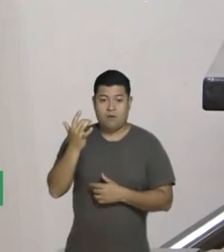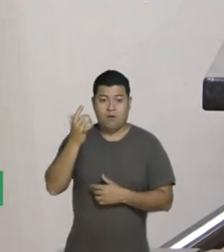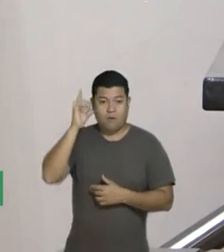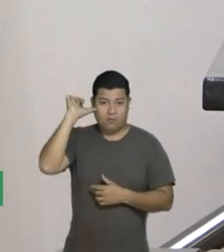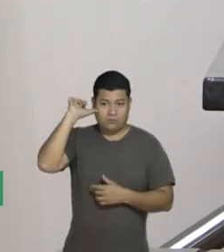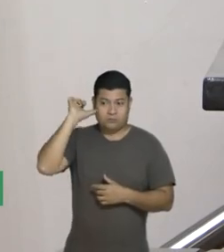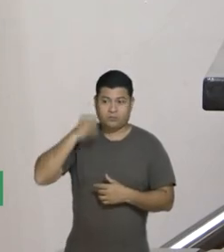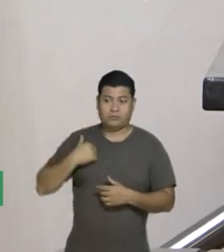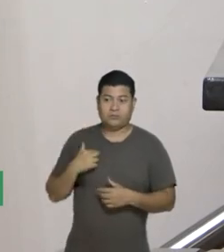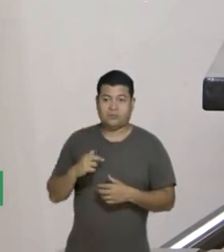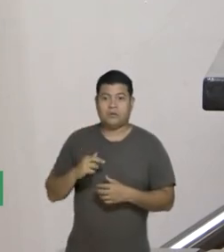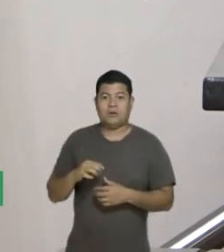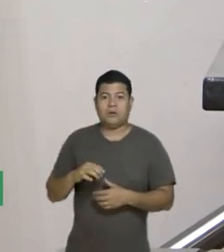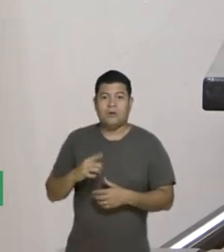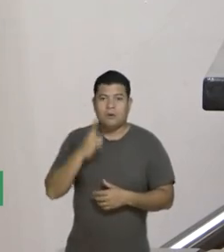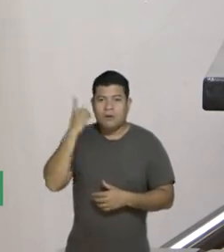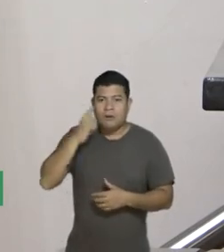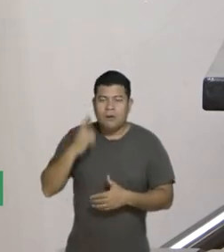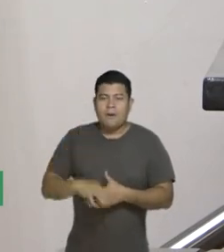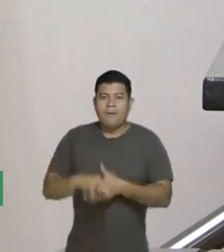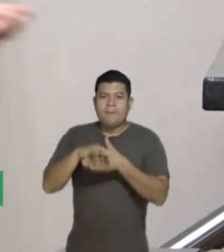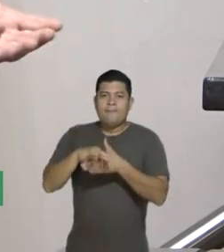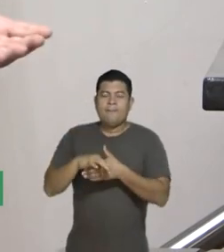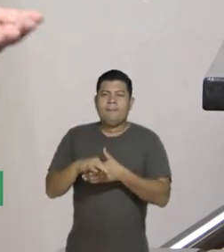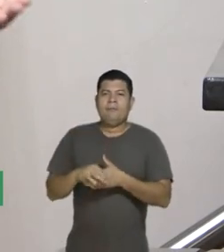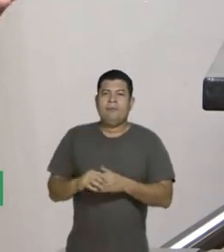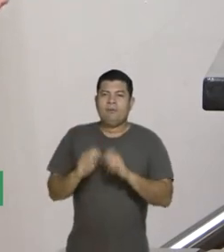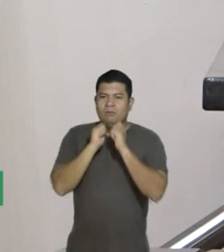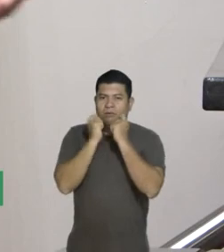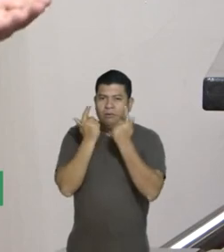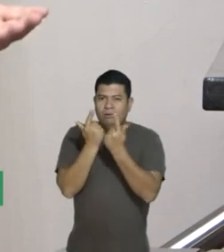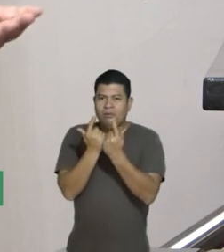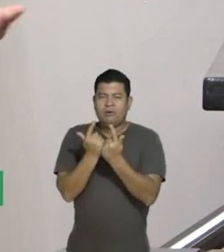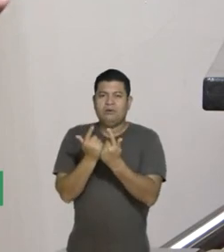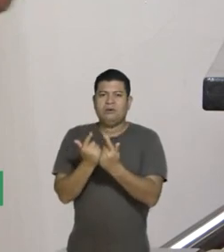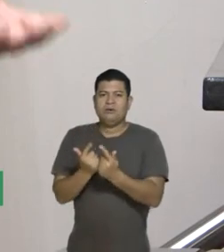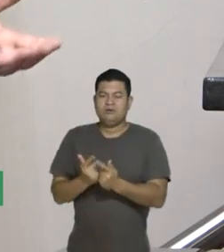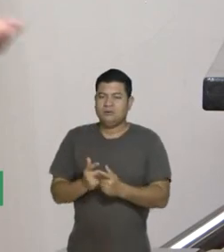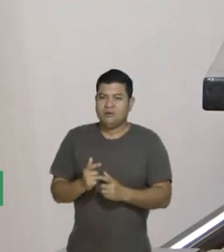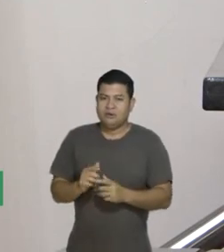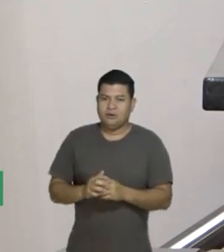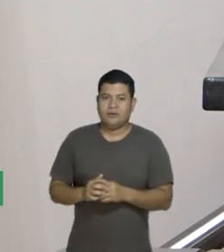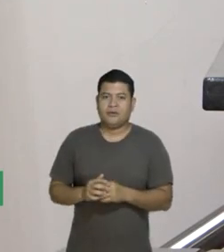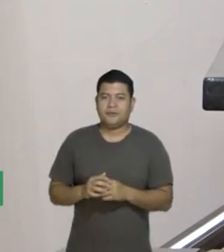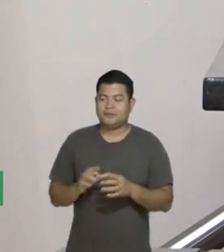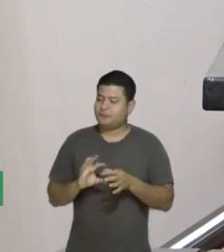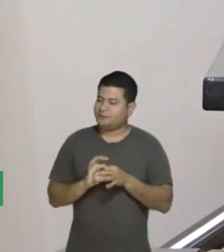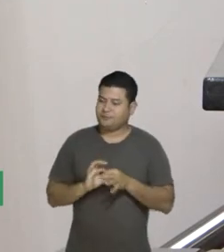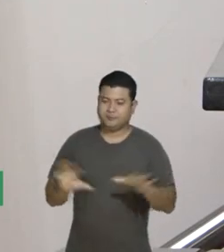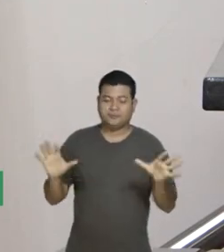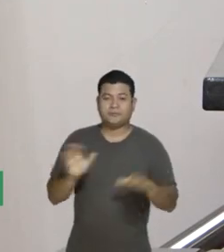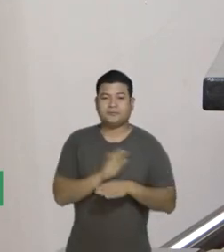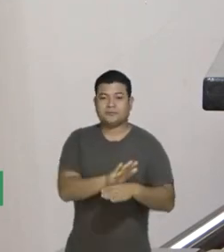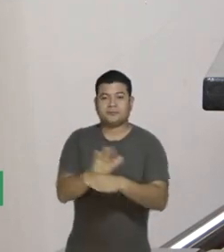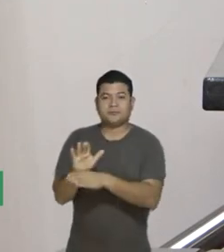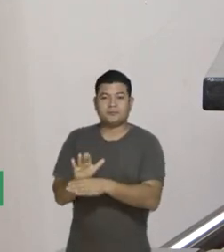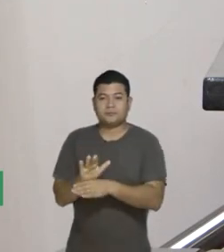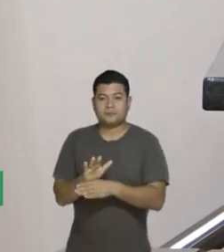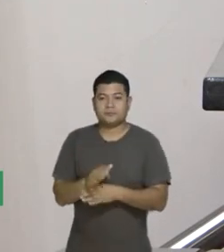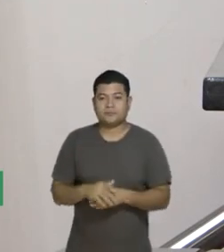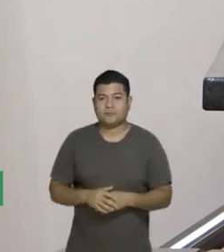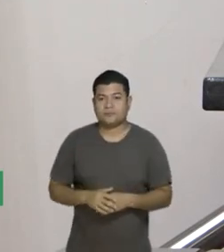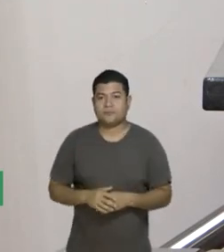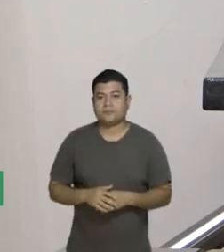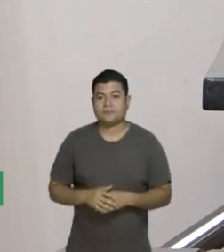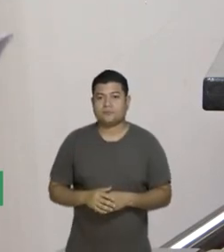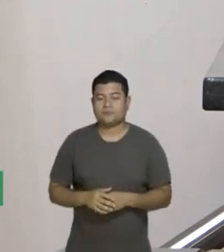deputados, lideranças, para dizer a Assembleia Legislativa está aqui, de braços abertos, para ajudar Santa Catarina nesse momento muito difícil. Muito obrigado a todos